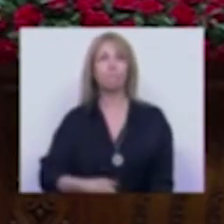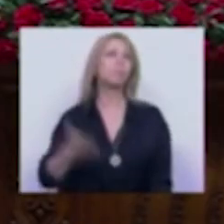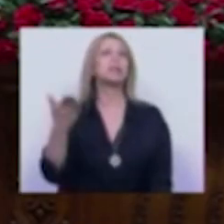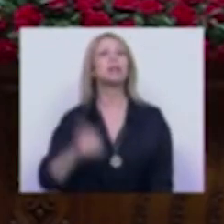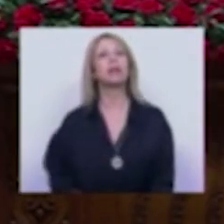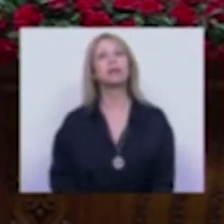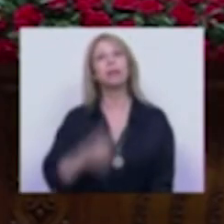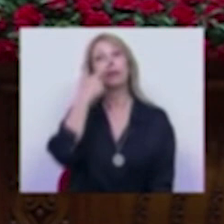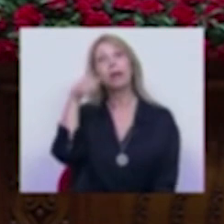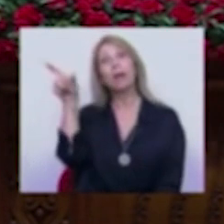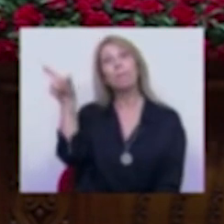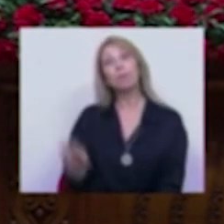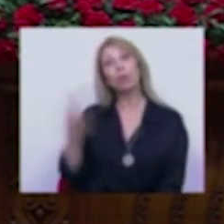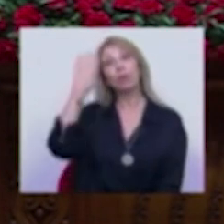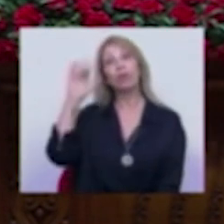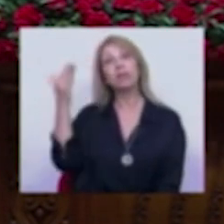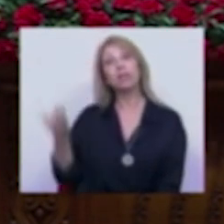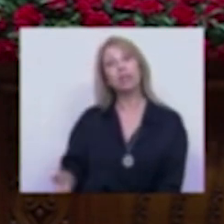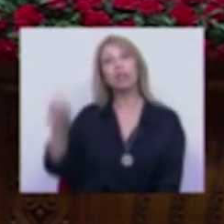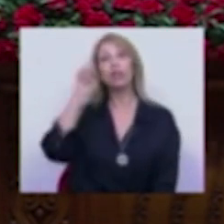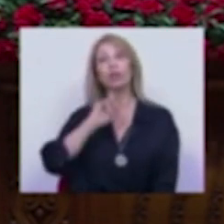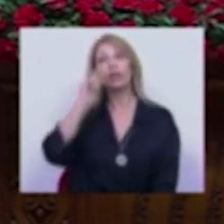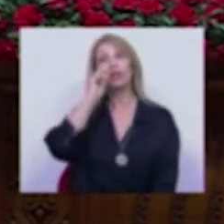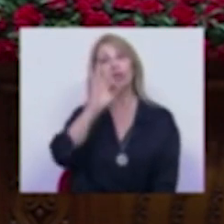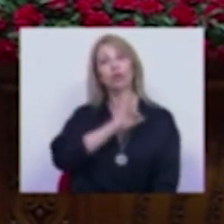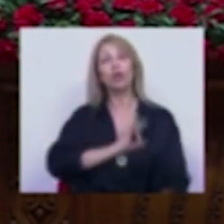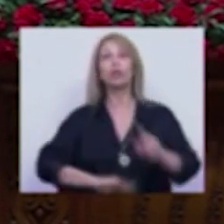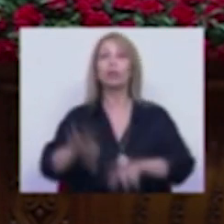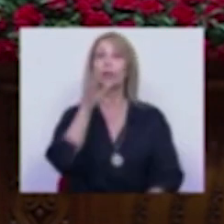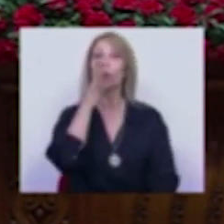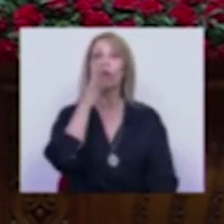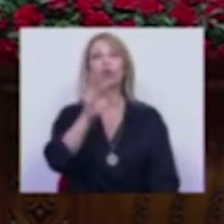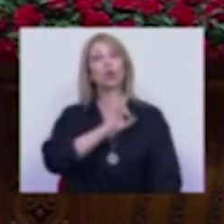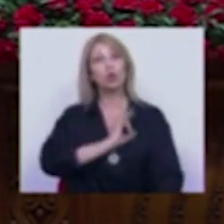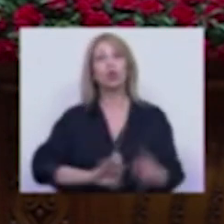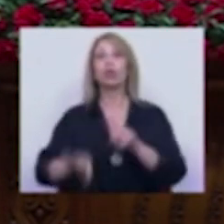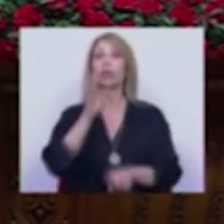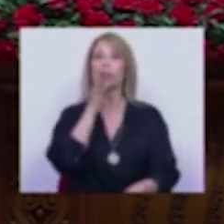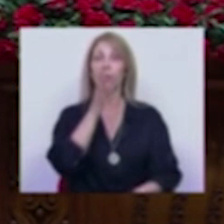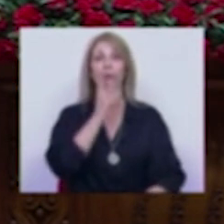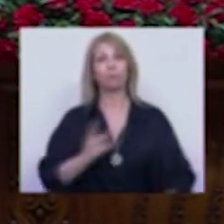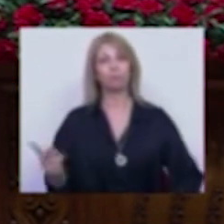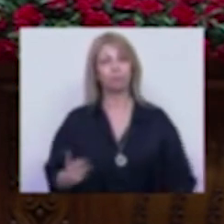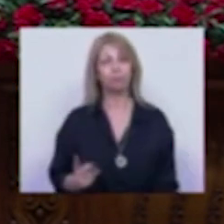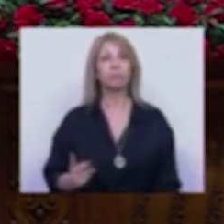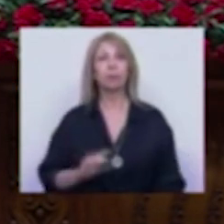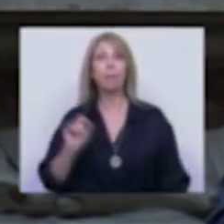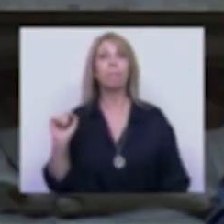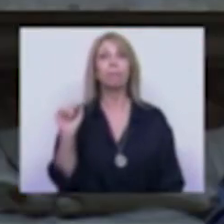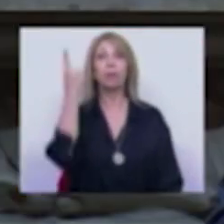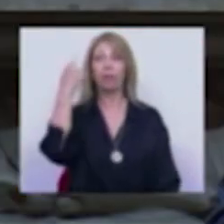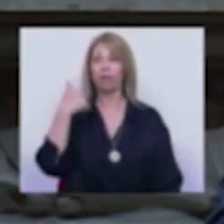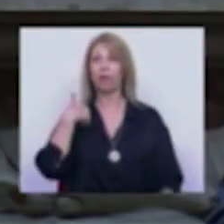na pessoa de Vossa Excelência, as senhoras deputadas e os senhores deputados, na primeira vez em que uso a